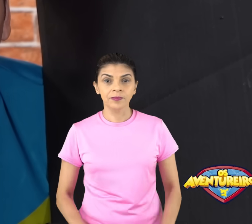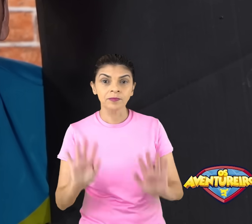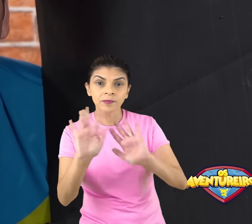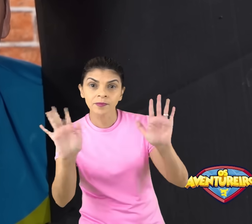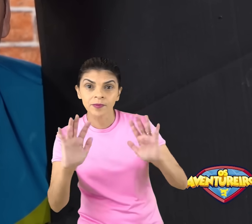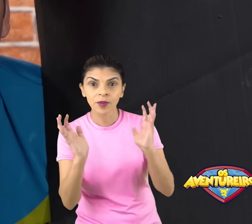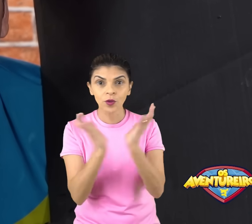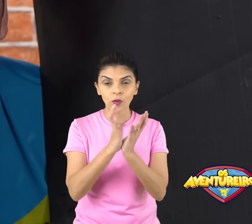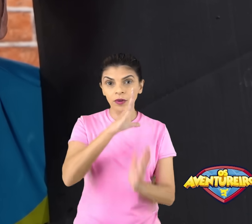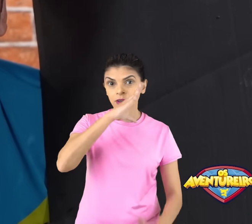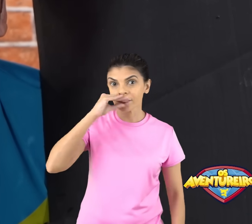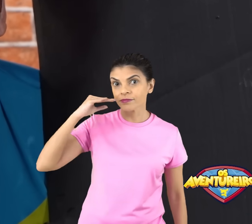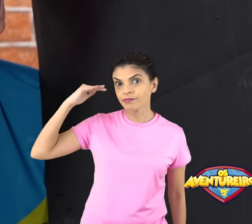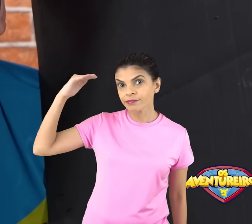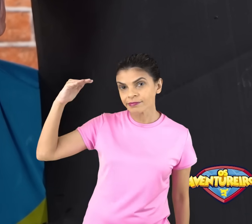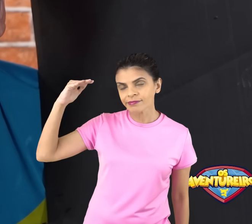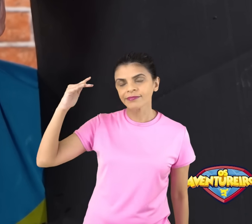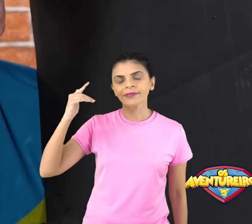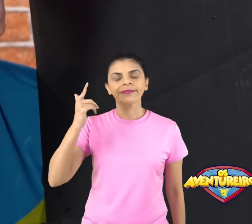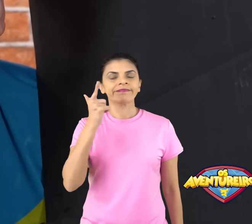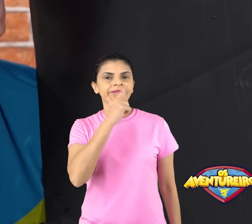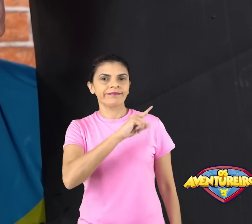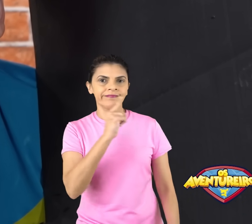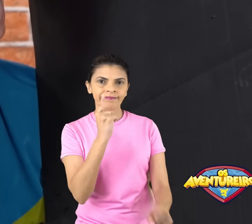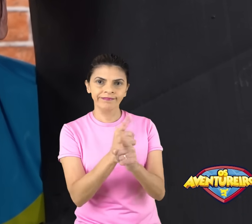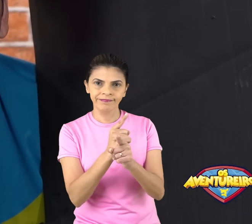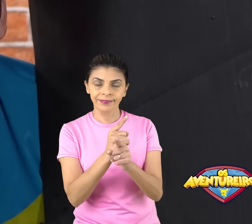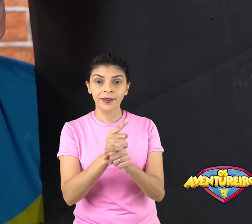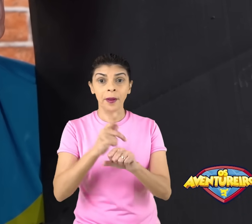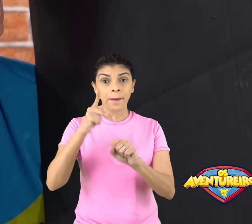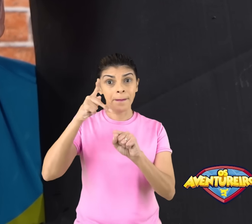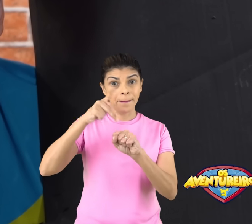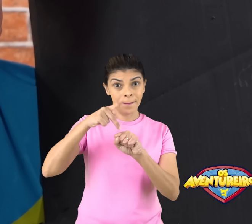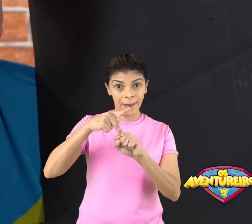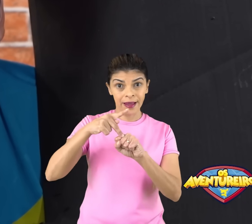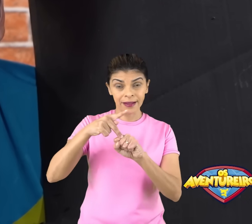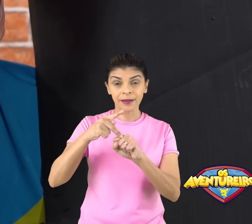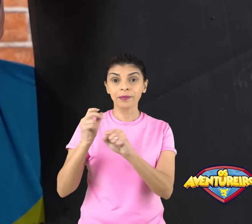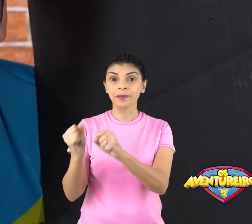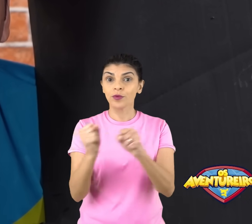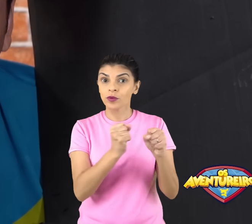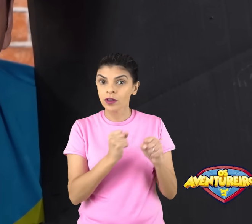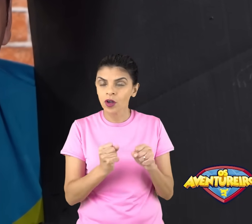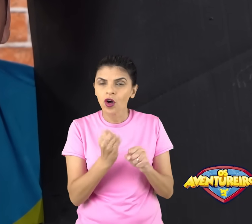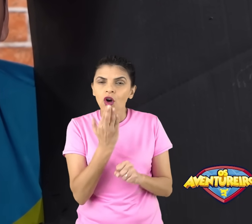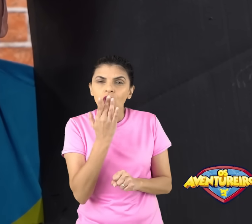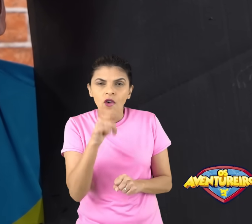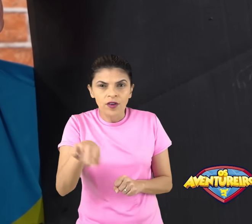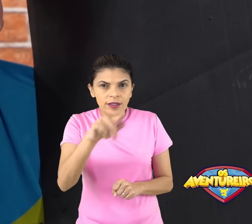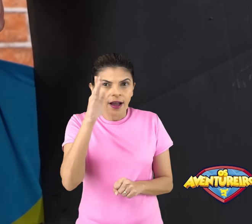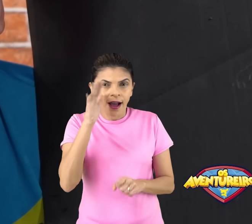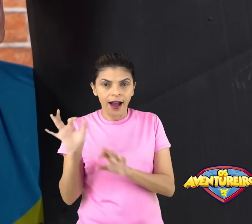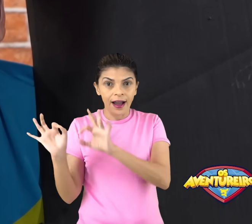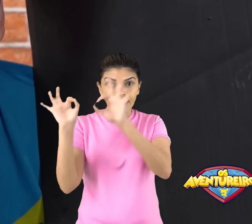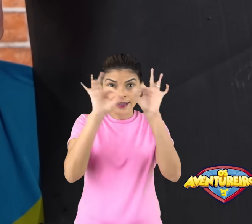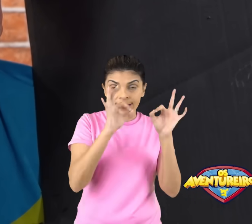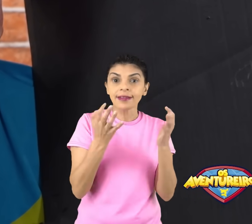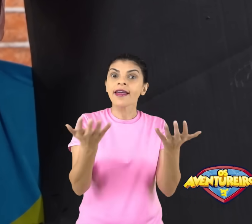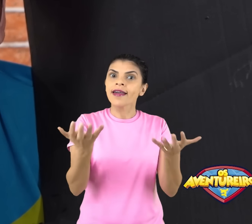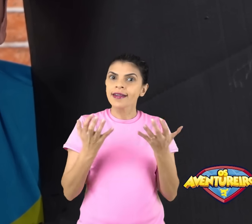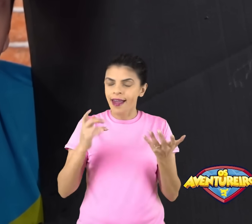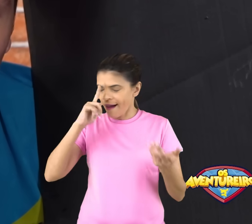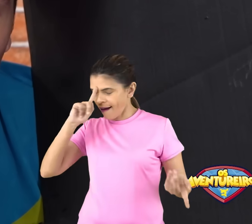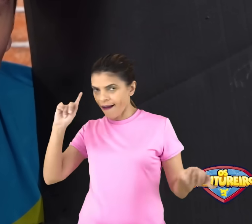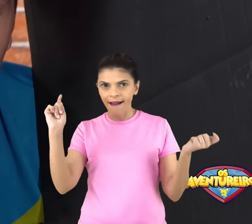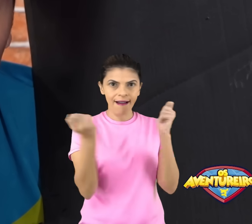Ei, público super jovem, finalmente encontramos a Pedra do Poder Colorida. E você aí de casa que tá assistindo a gente e quer se tornar